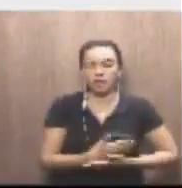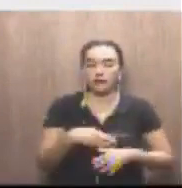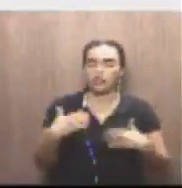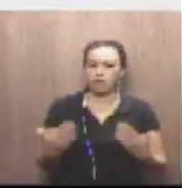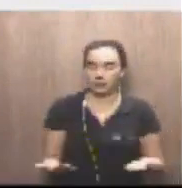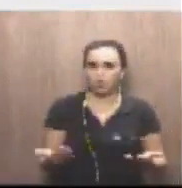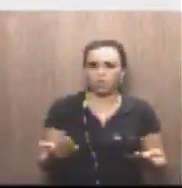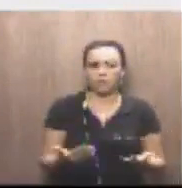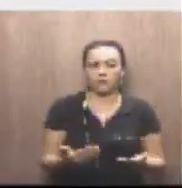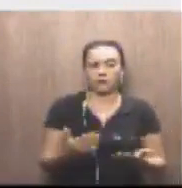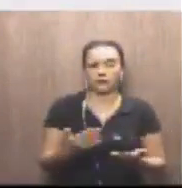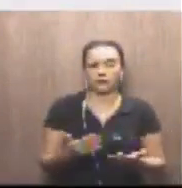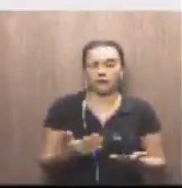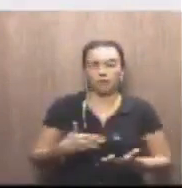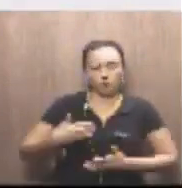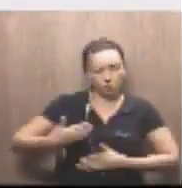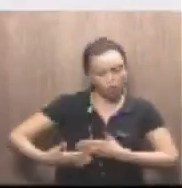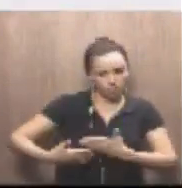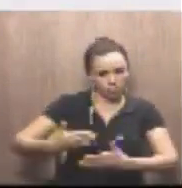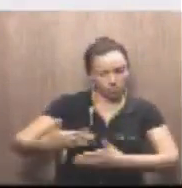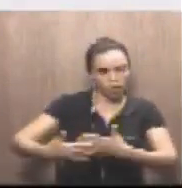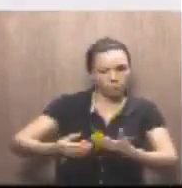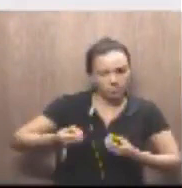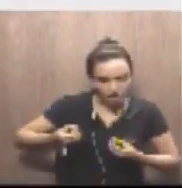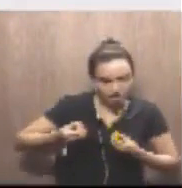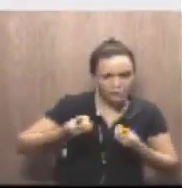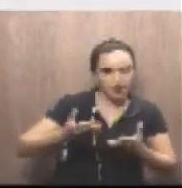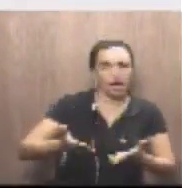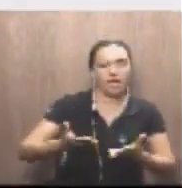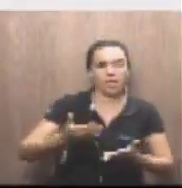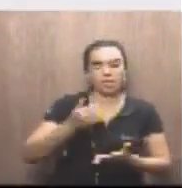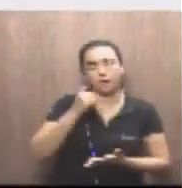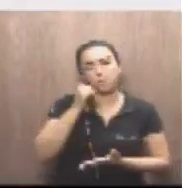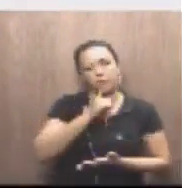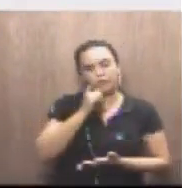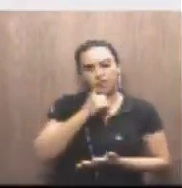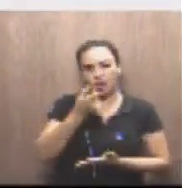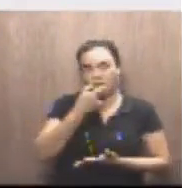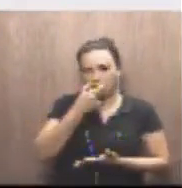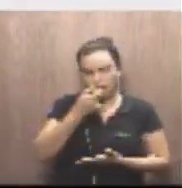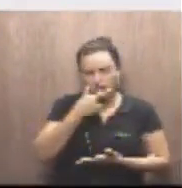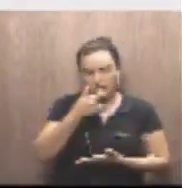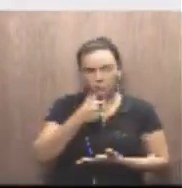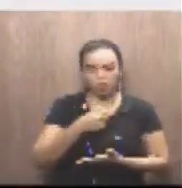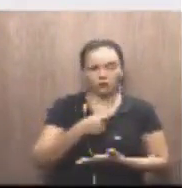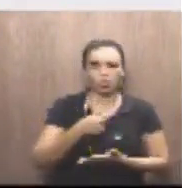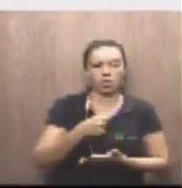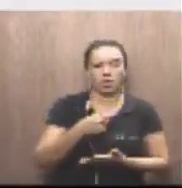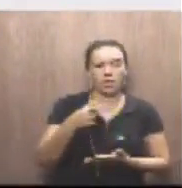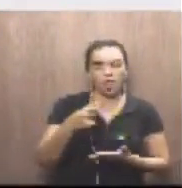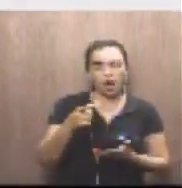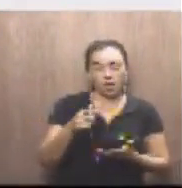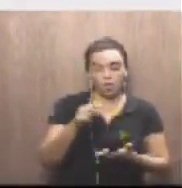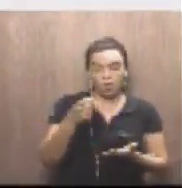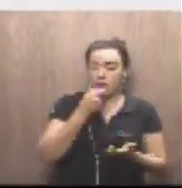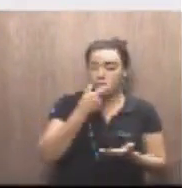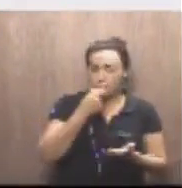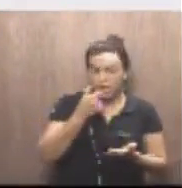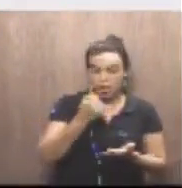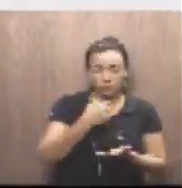isso? Então, na medida que é infundido uma ocitocina sintética nessa mãe, a ocitocina sintética não